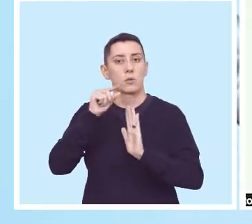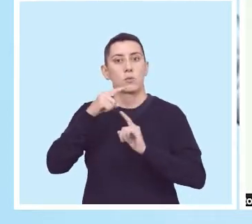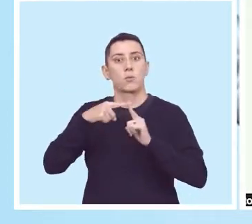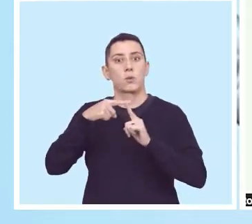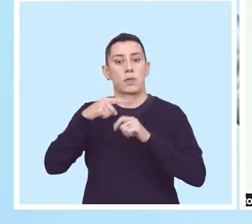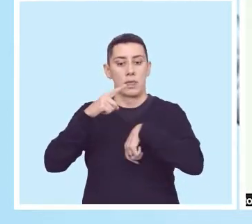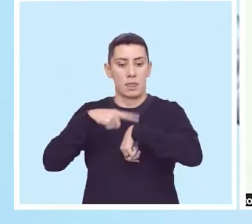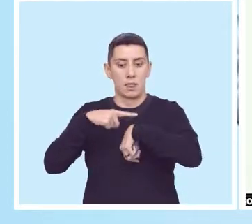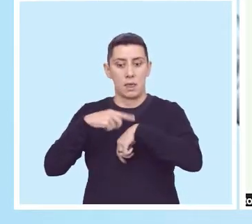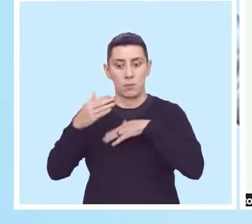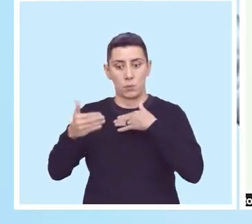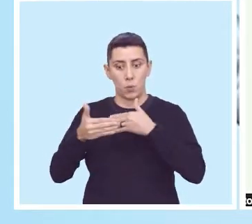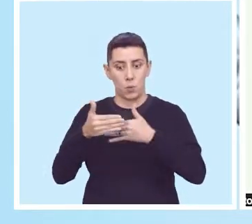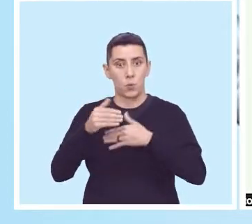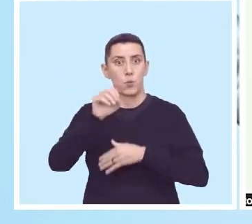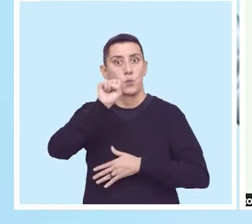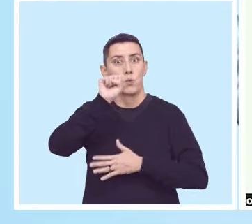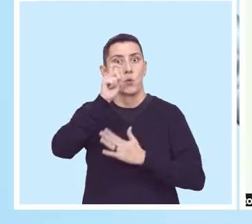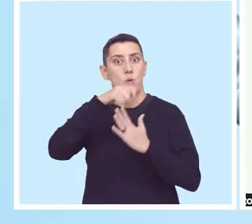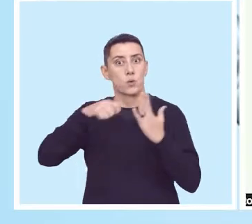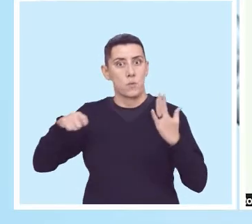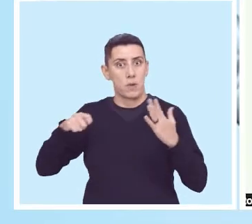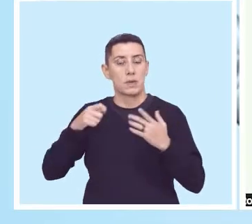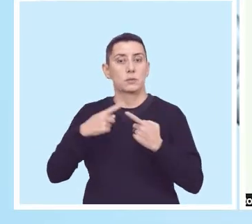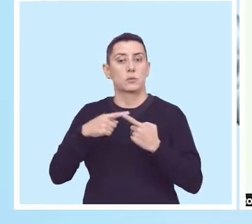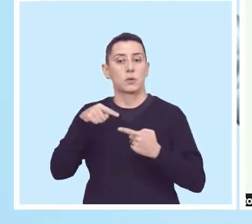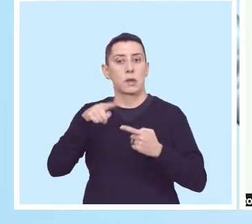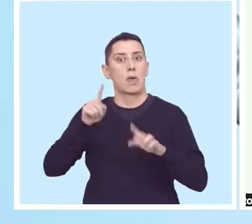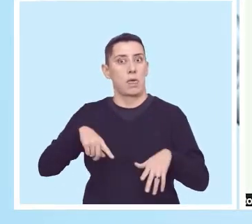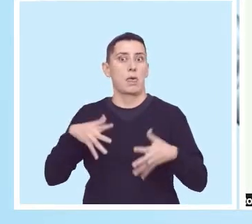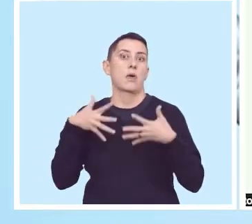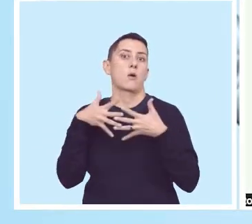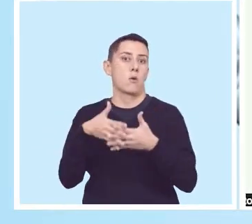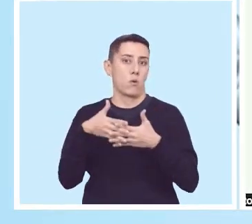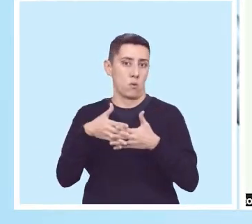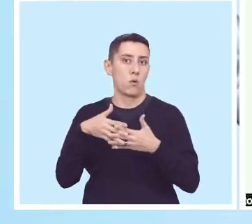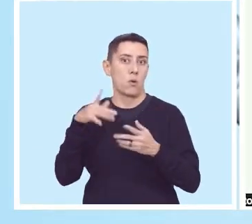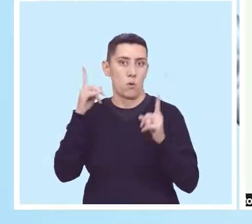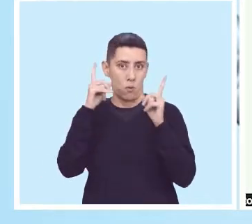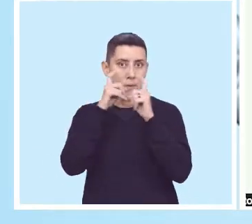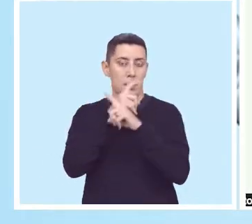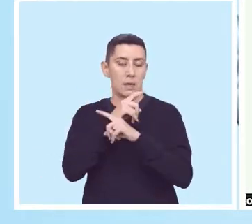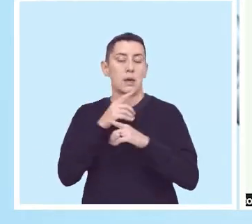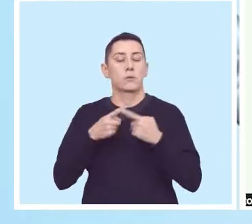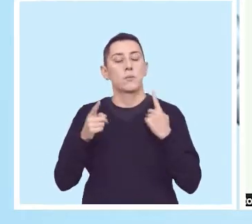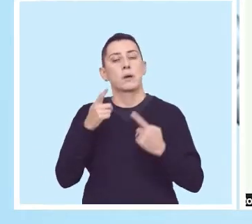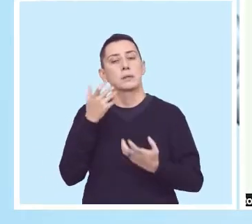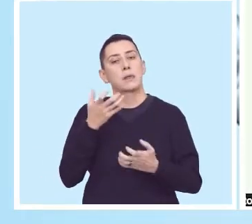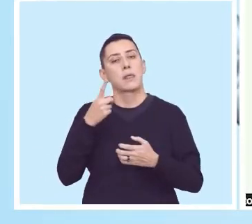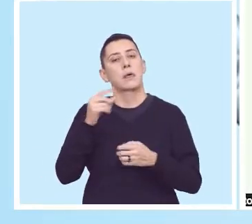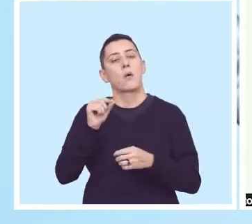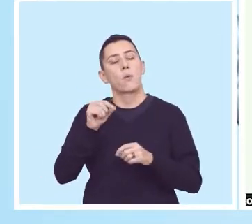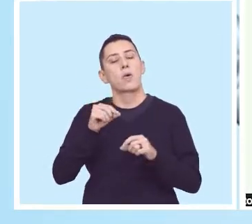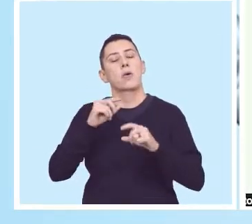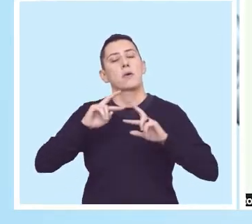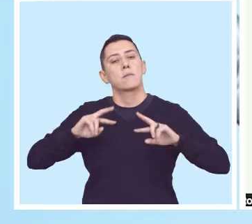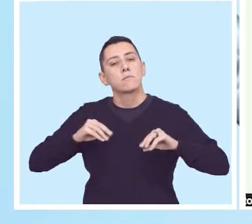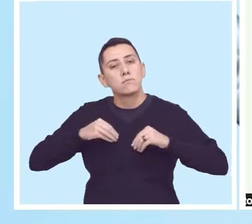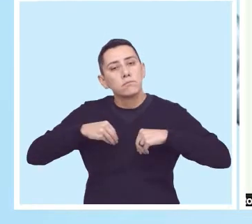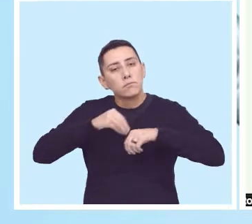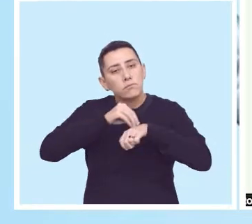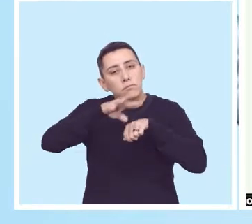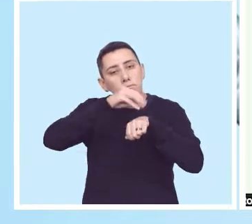meses, dado a dimensão e a complexidade dele. Então, nós gostaríamos muito de compartilhar essas informações, esses